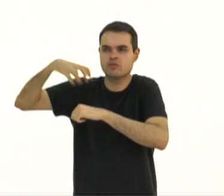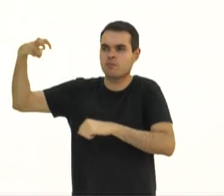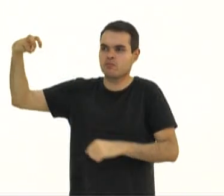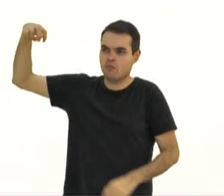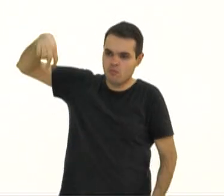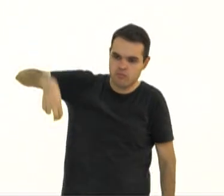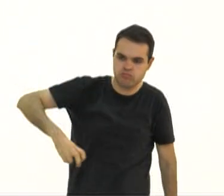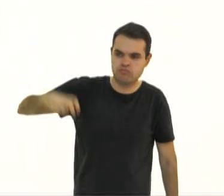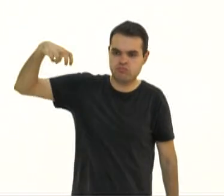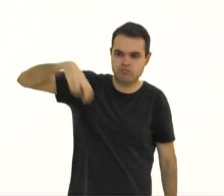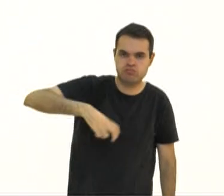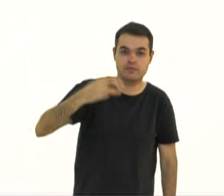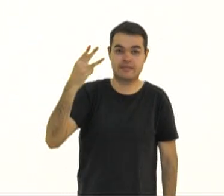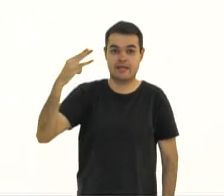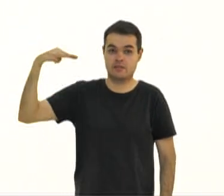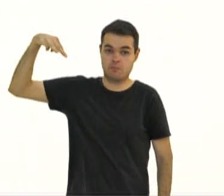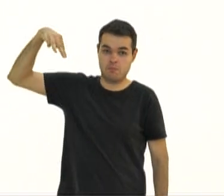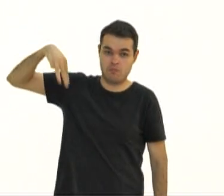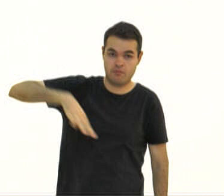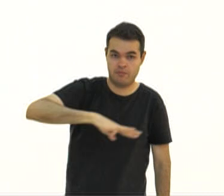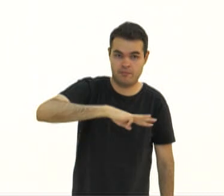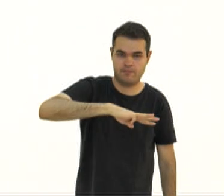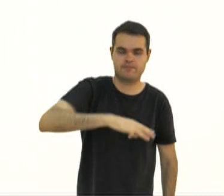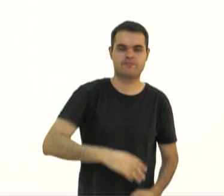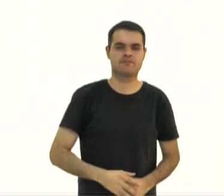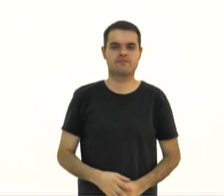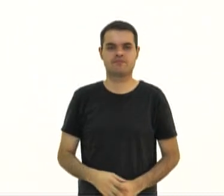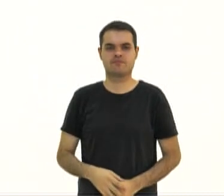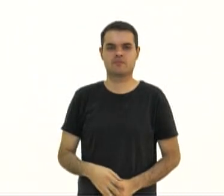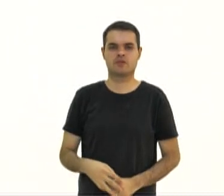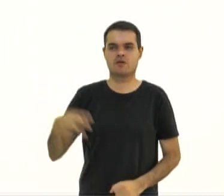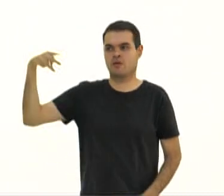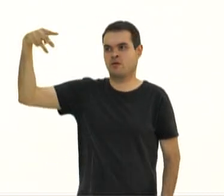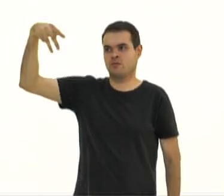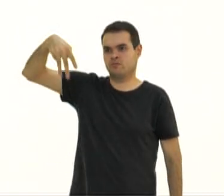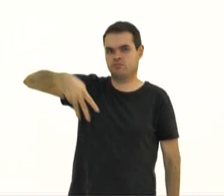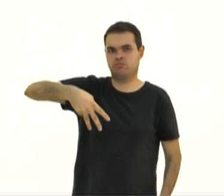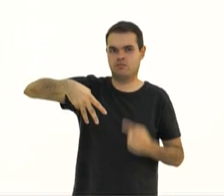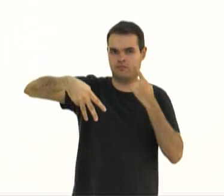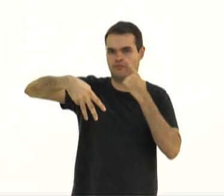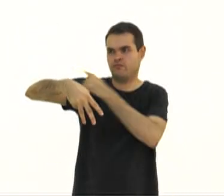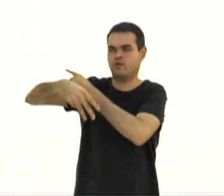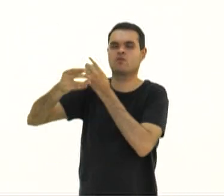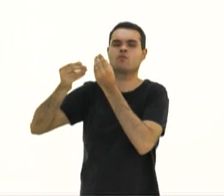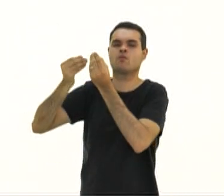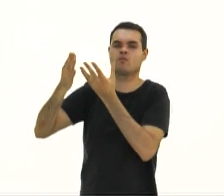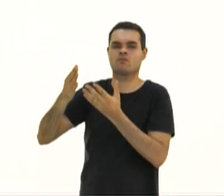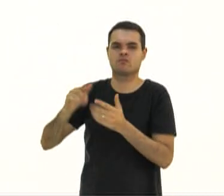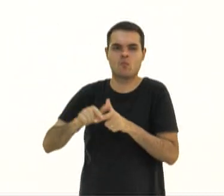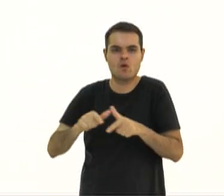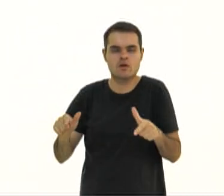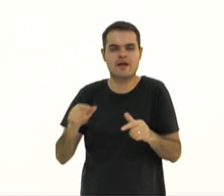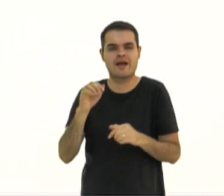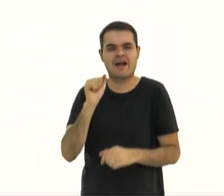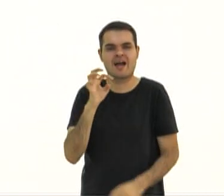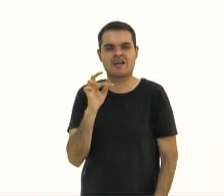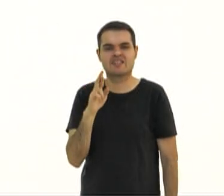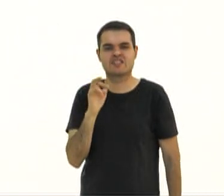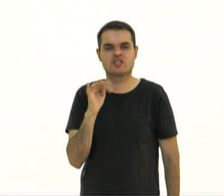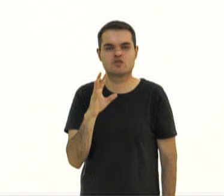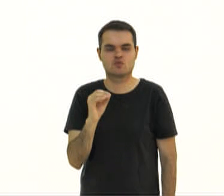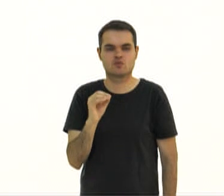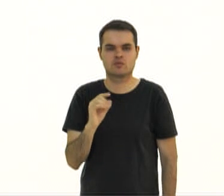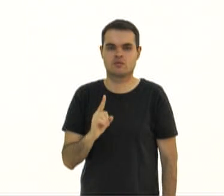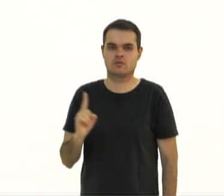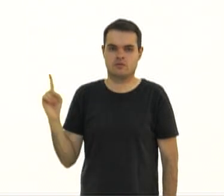certo? Analisa as seguintes sentenças, considerando a ausência de atrito entre o porco e os escorregas. Então, o que a gente tem? Primeiro que o